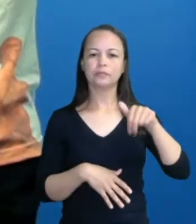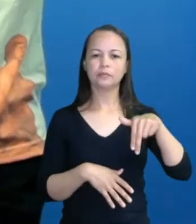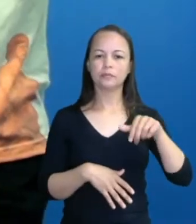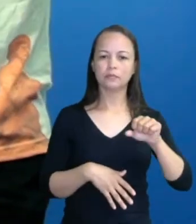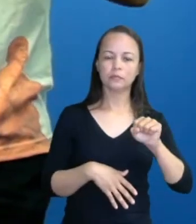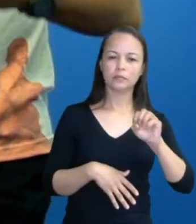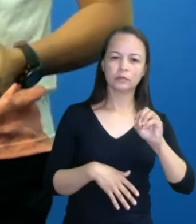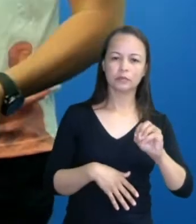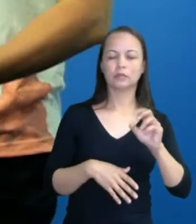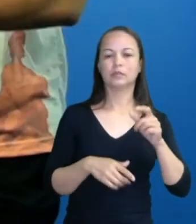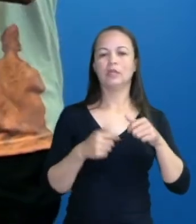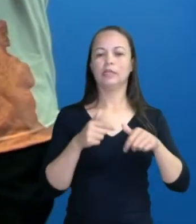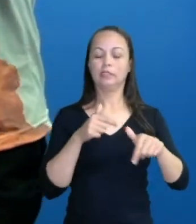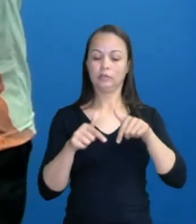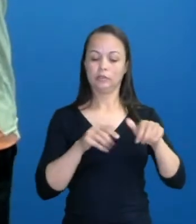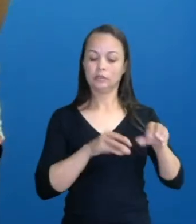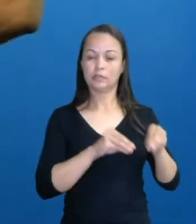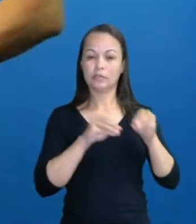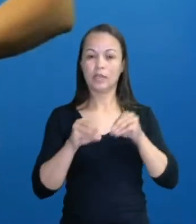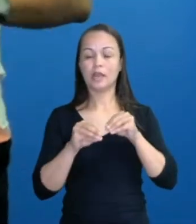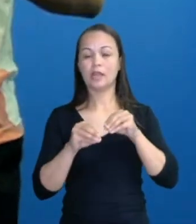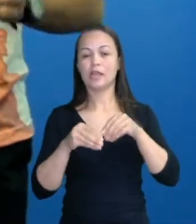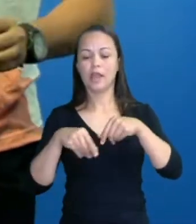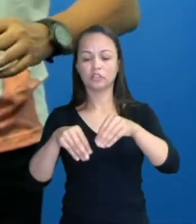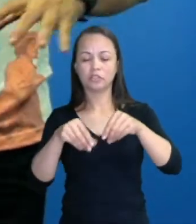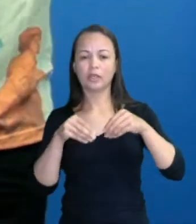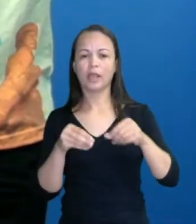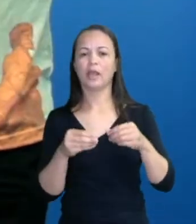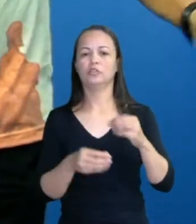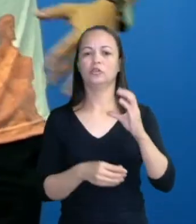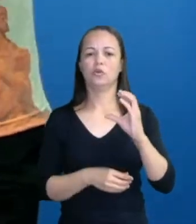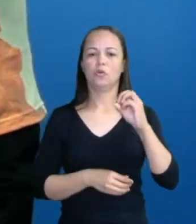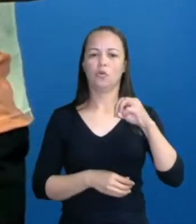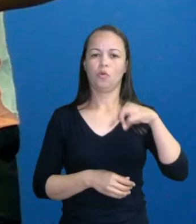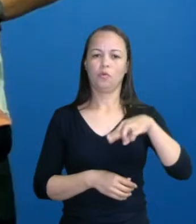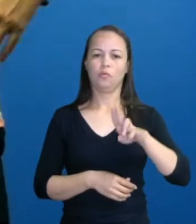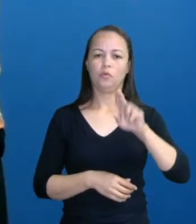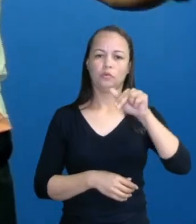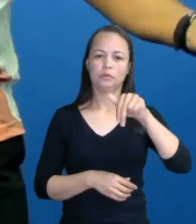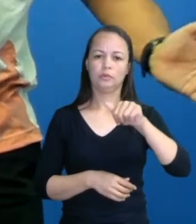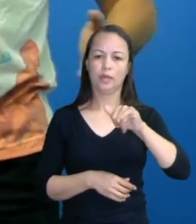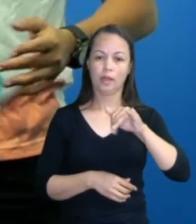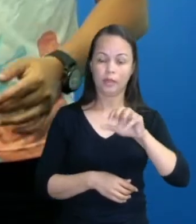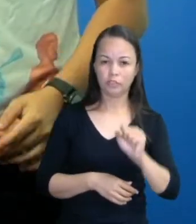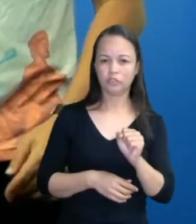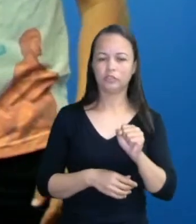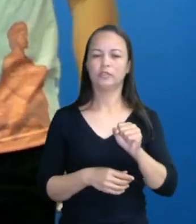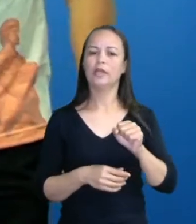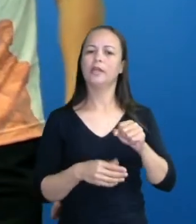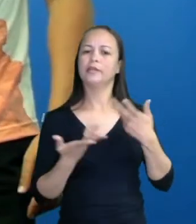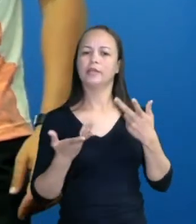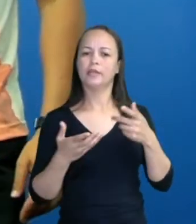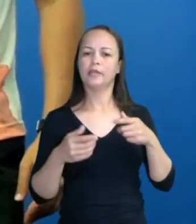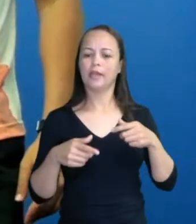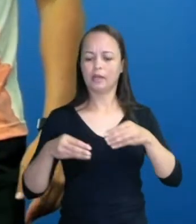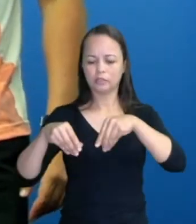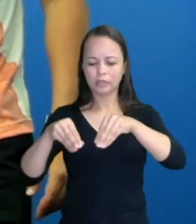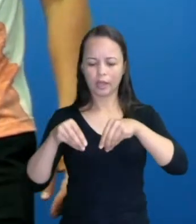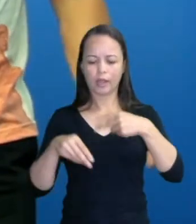onde ele produz para ele, e as terras comunais, que são aquelas que pertencem tanto aos servos quanto aos